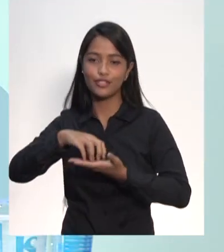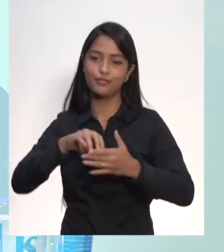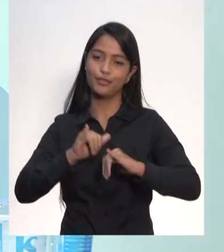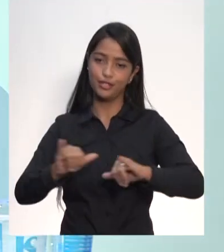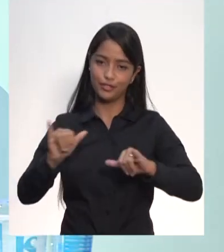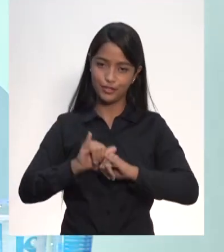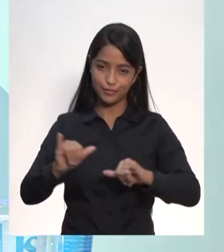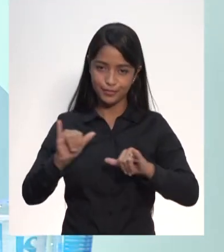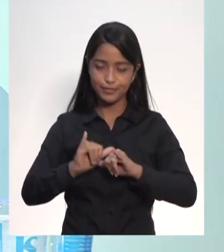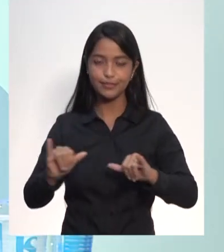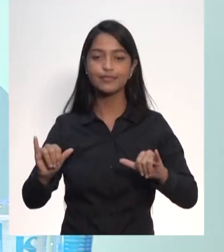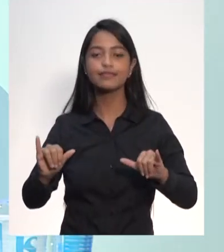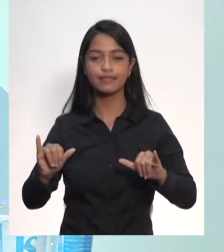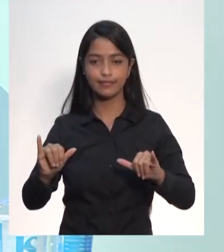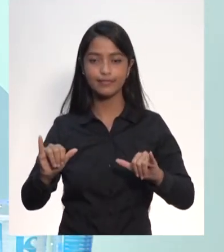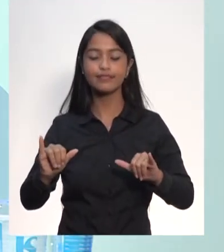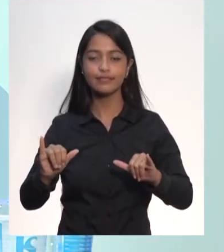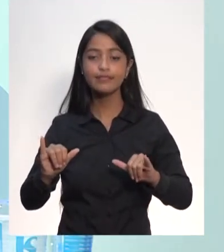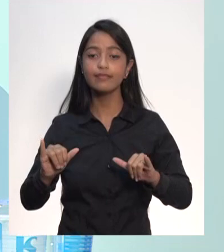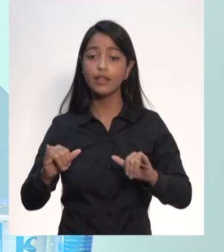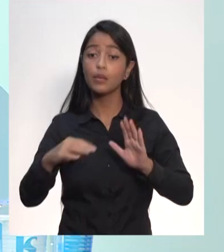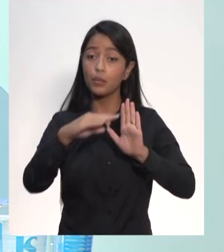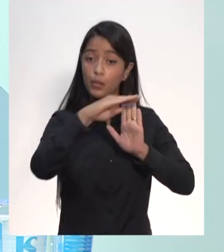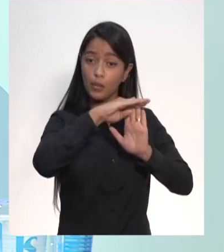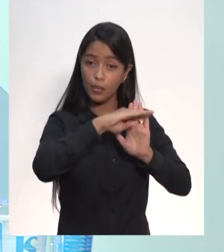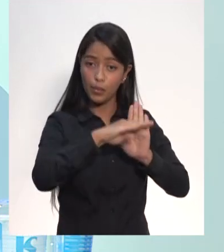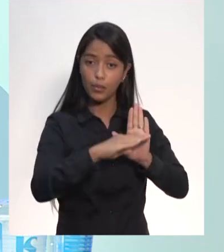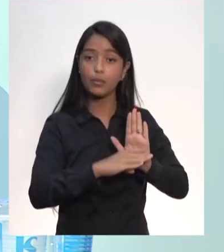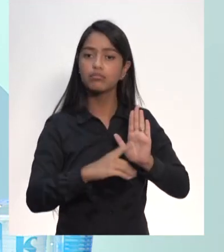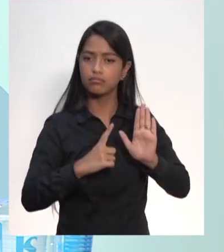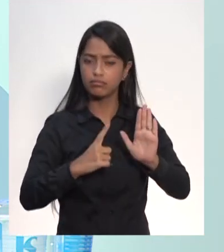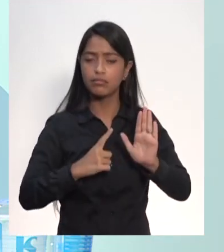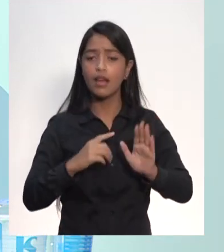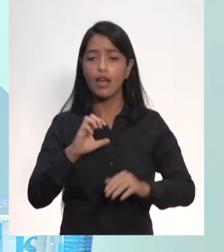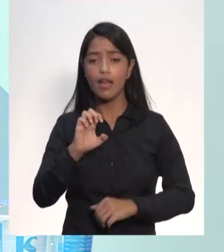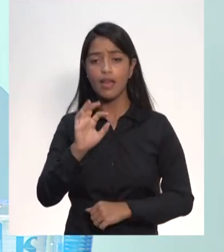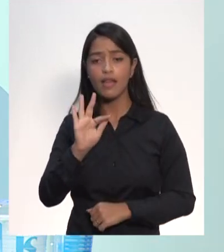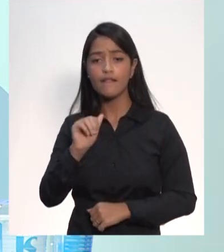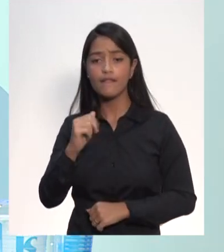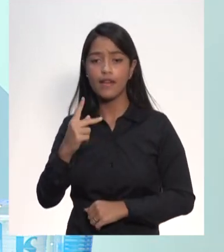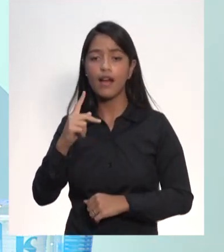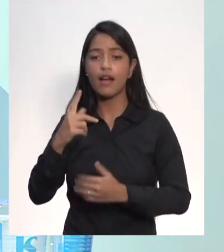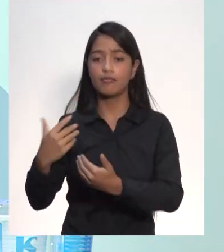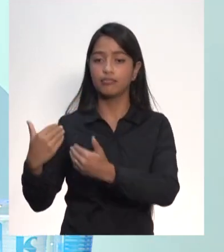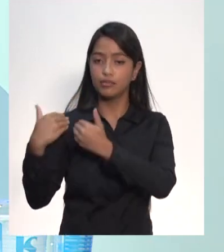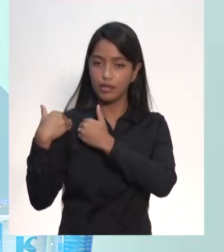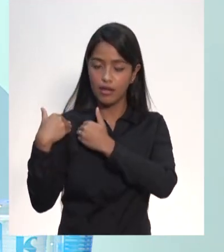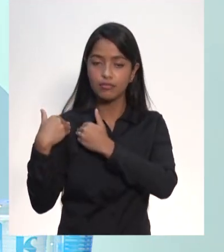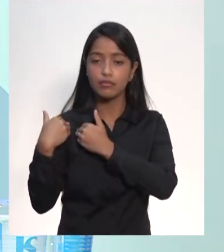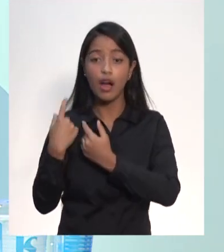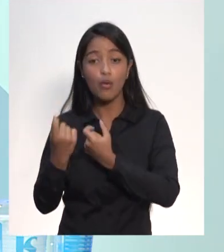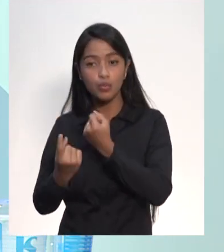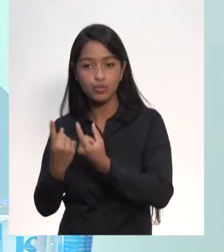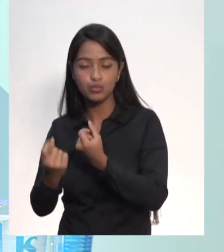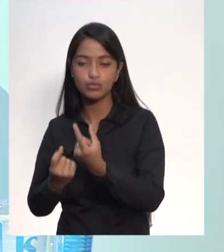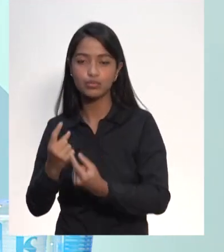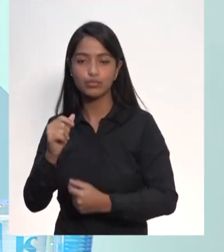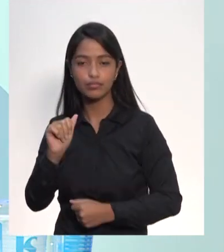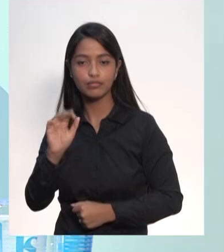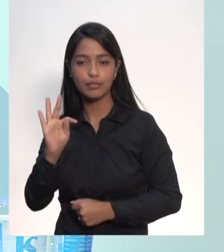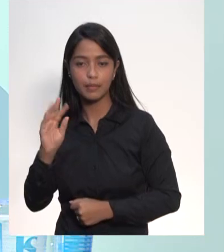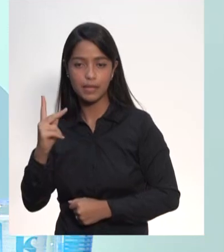Tá? Então, nós temos uma programação onde a EFAP fica responsável por algumas ATPCs,